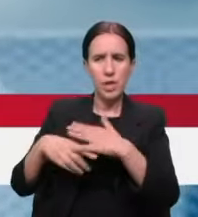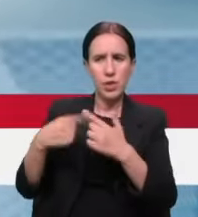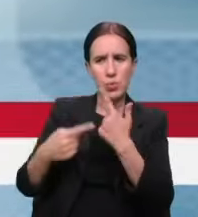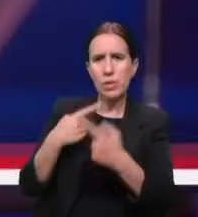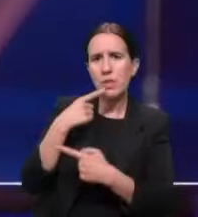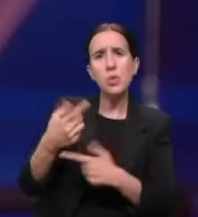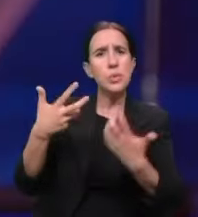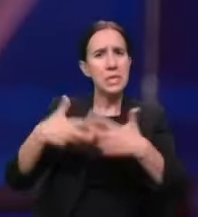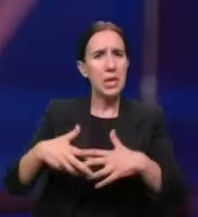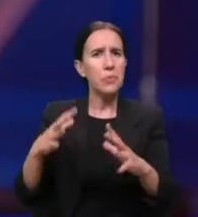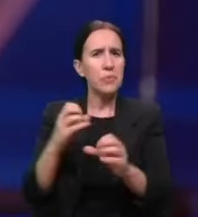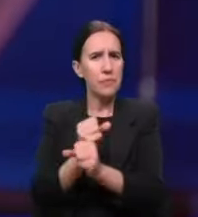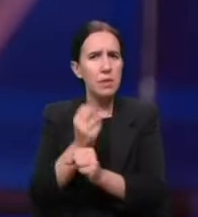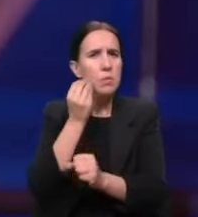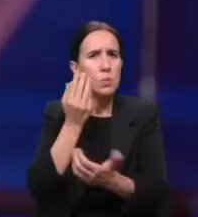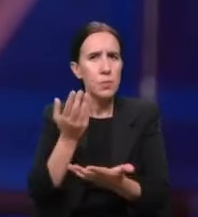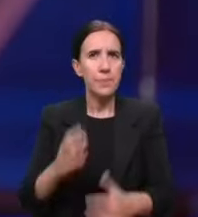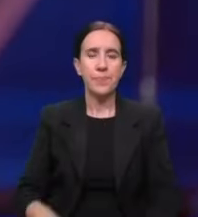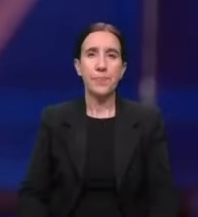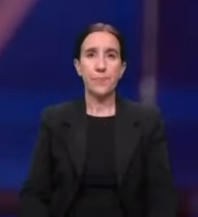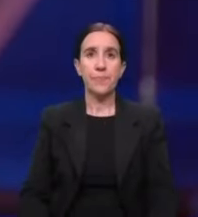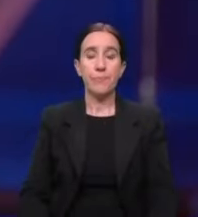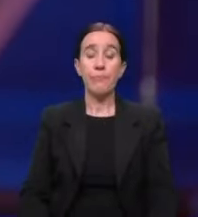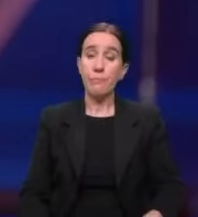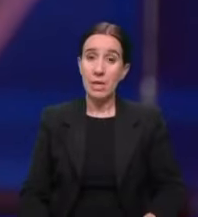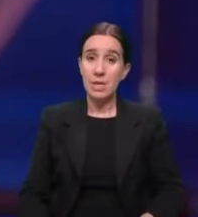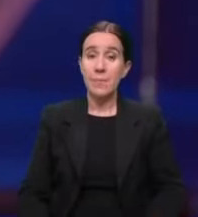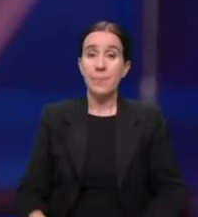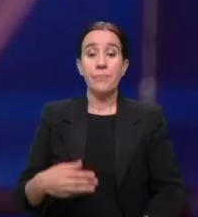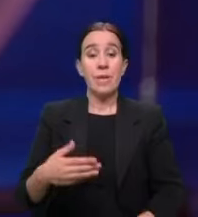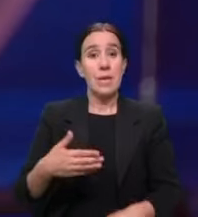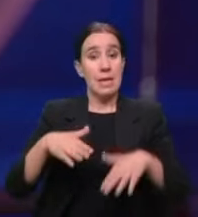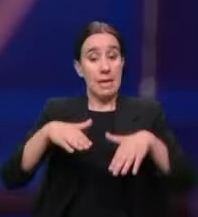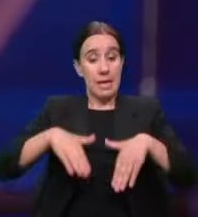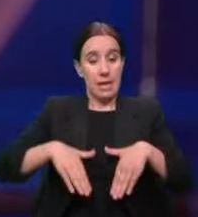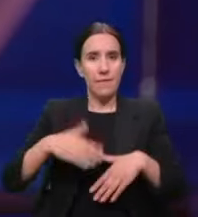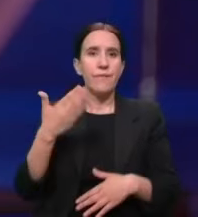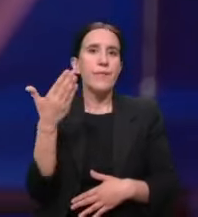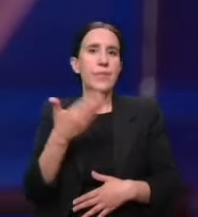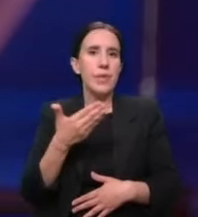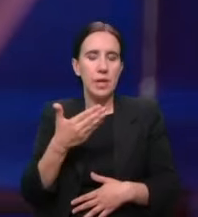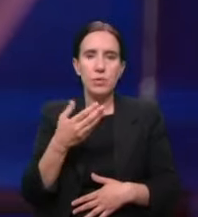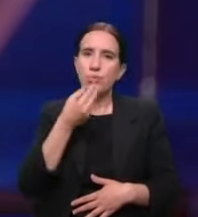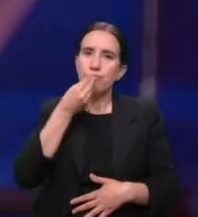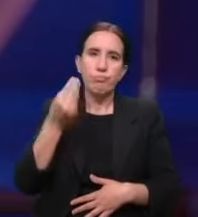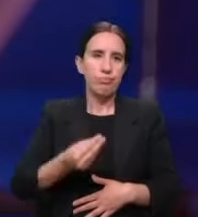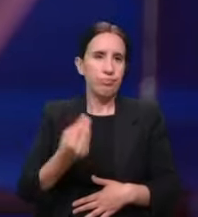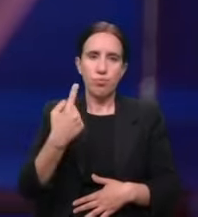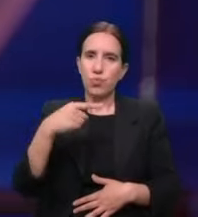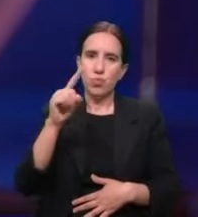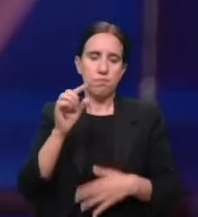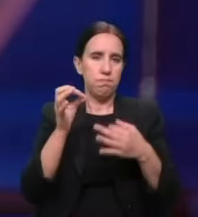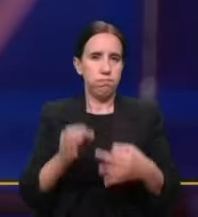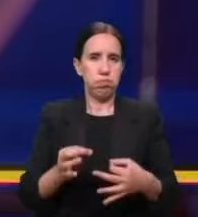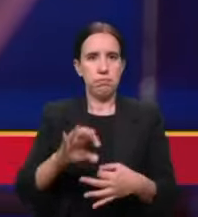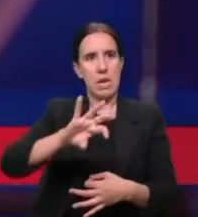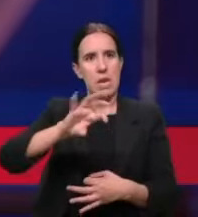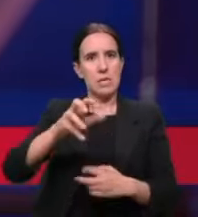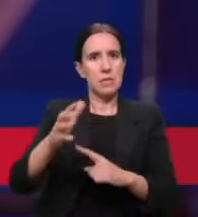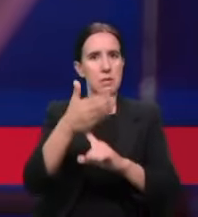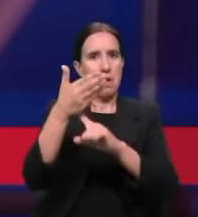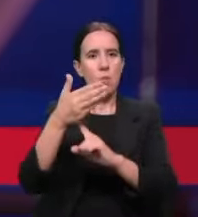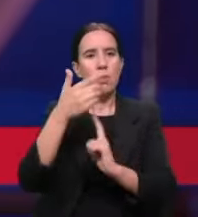sindicatos? O direito à greve é uma profunda injustiça para com a nação e para com